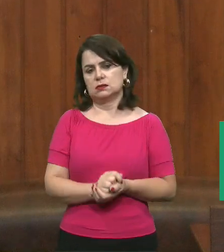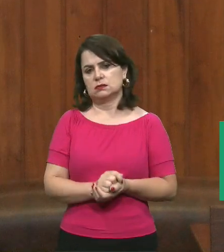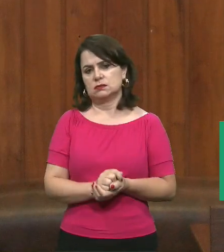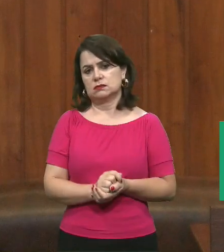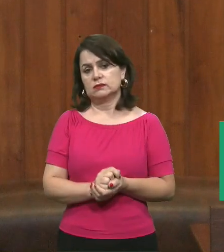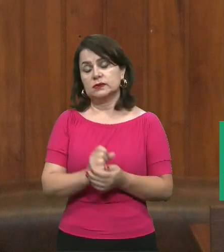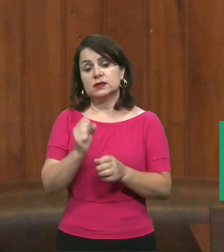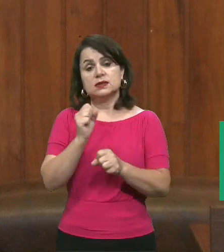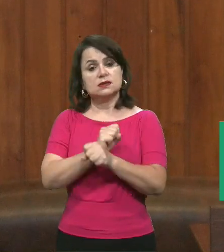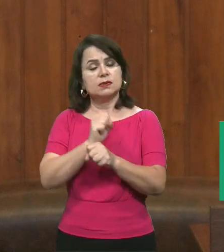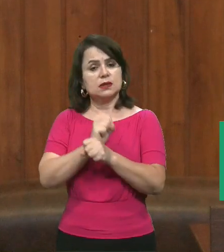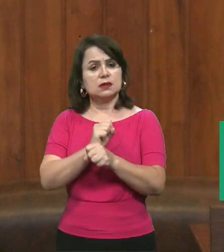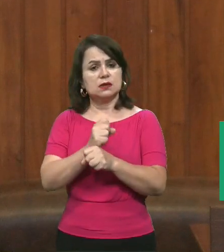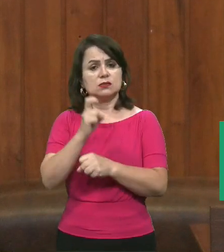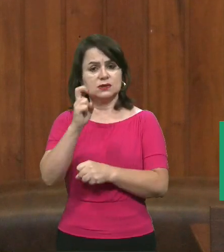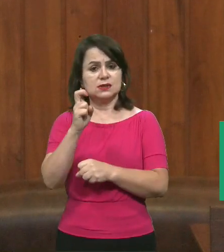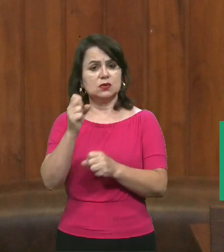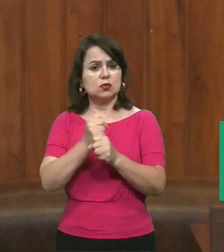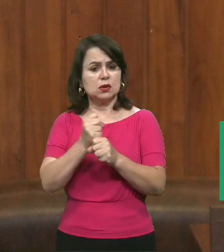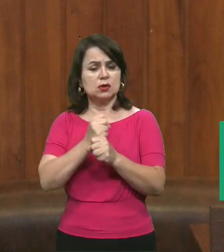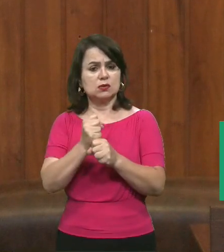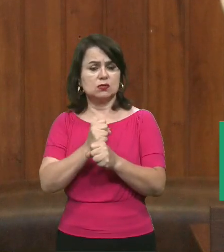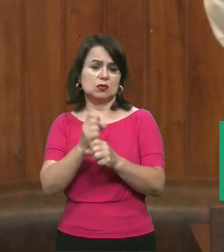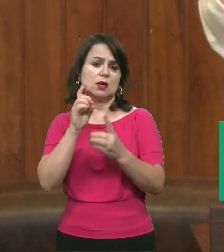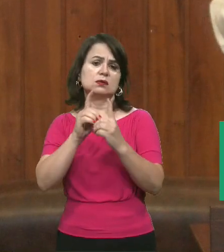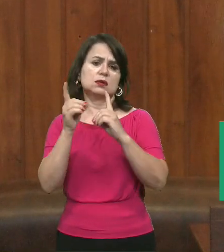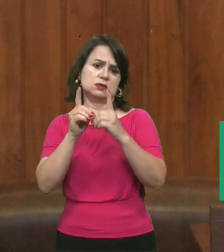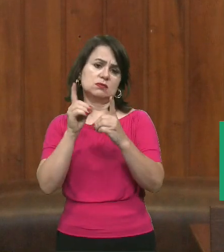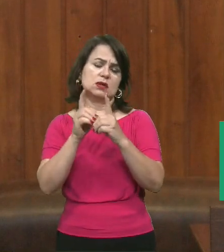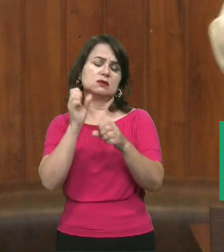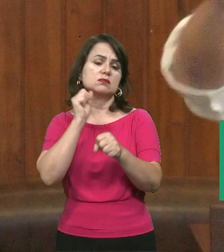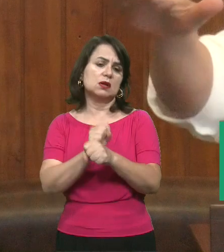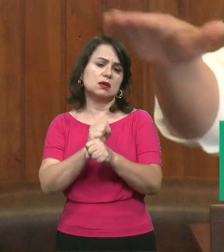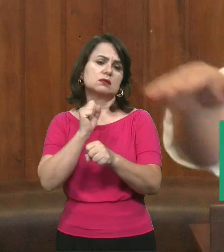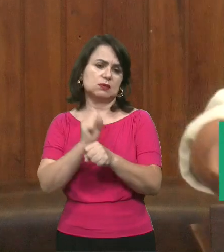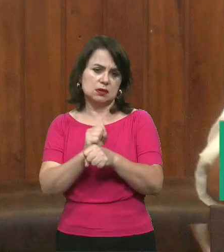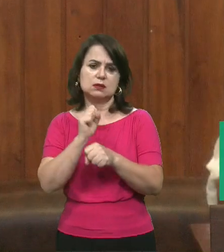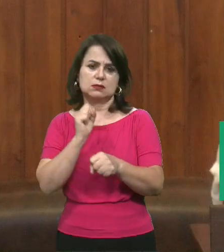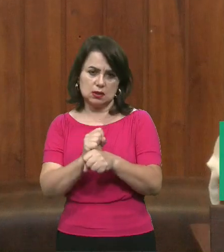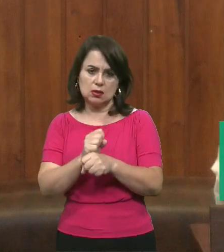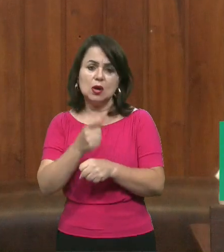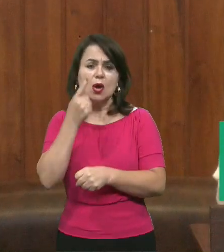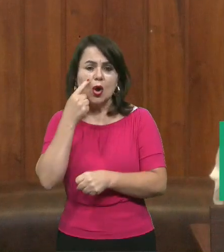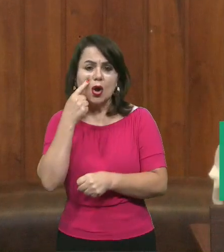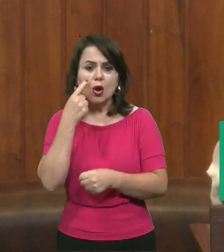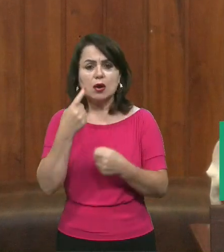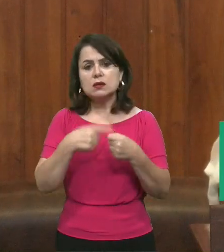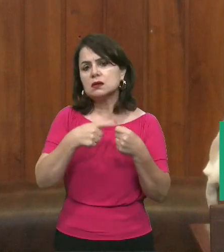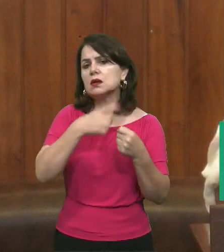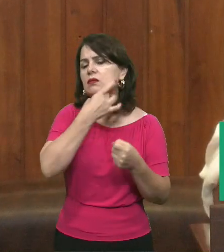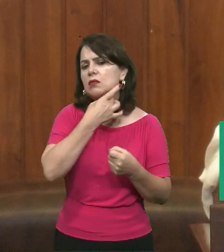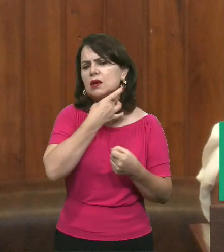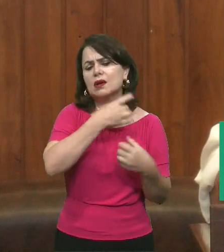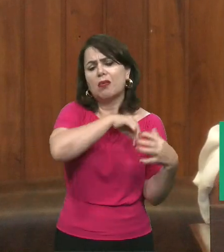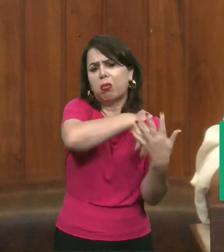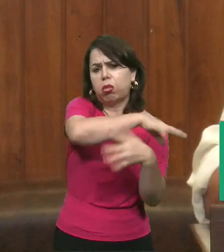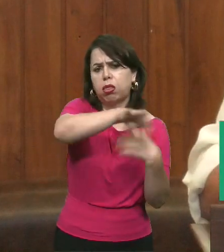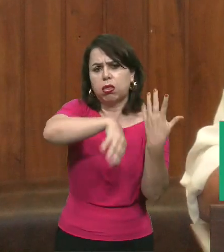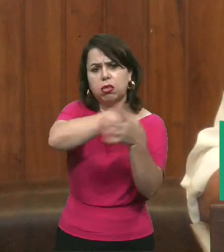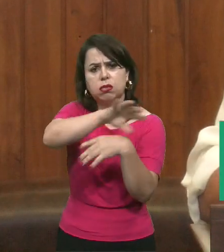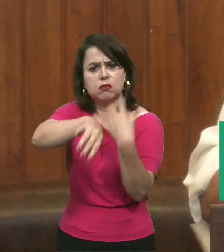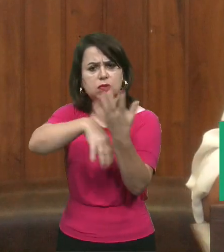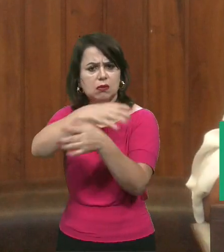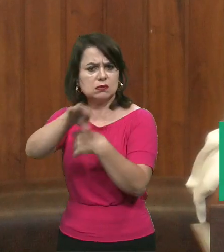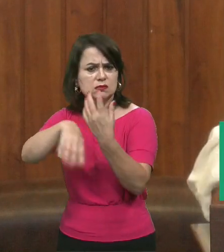gente. A cidade que era uma coisa se transformou nesse mar de lama, nesse caos